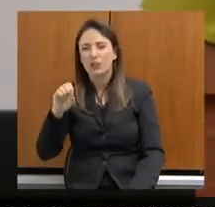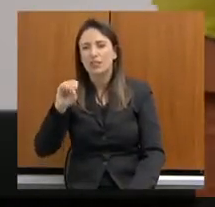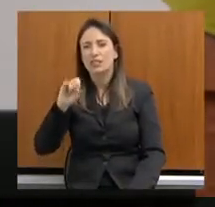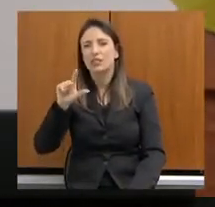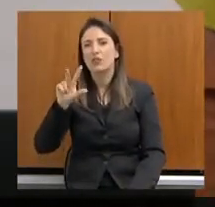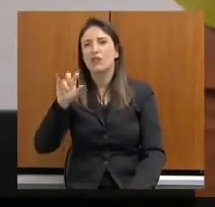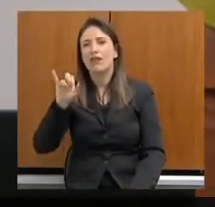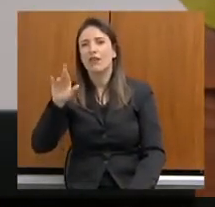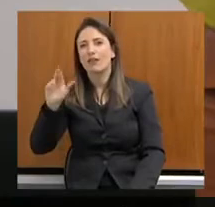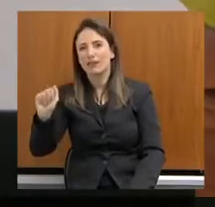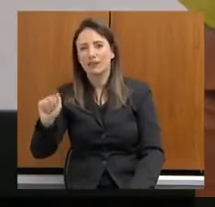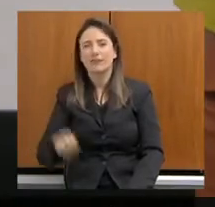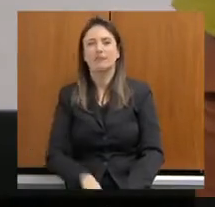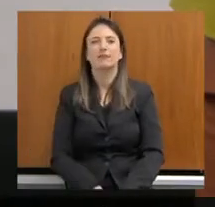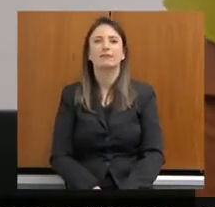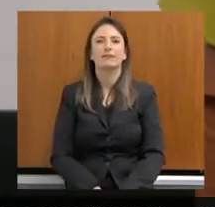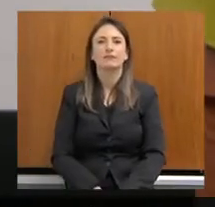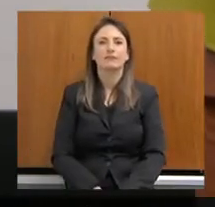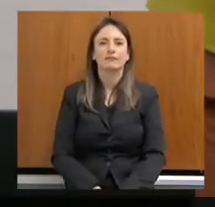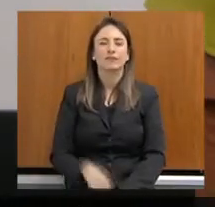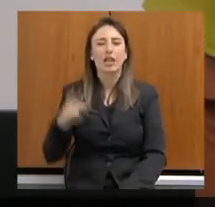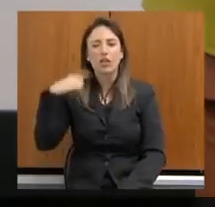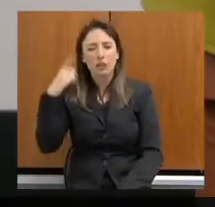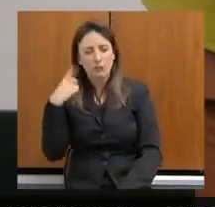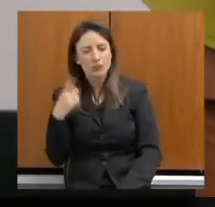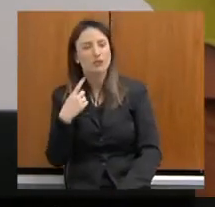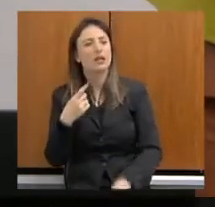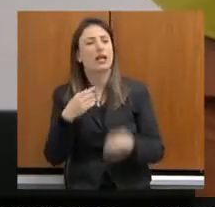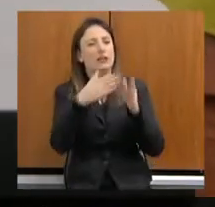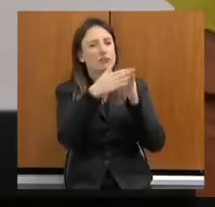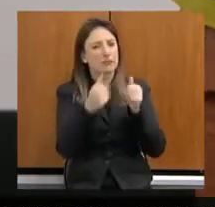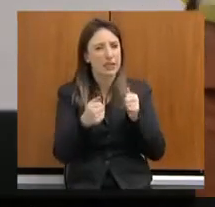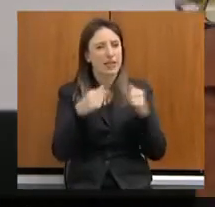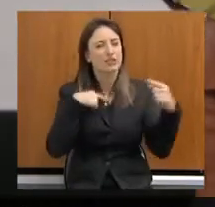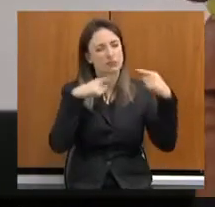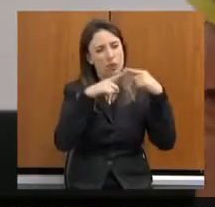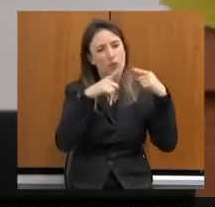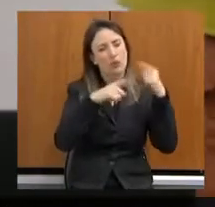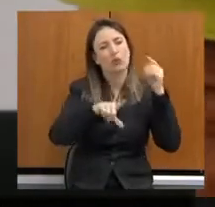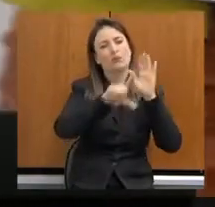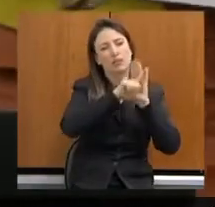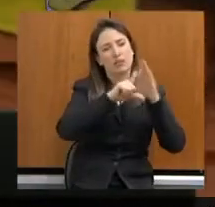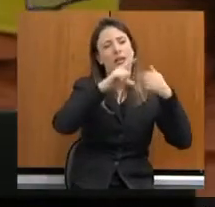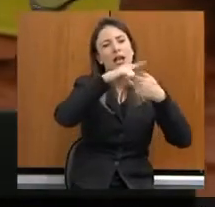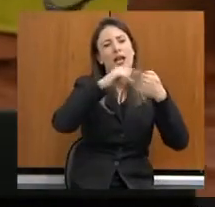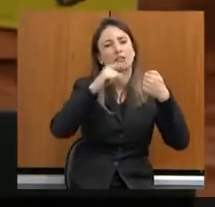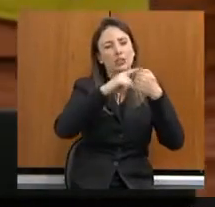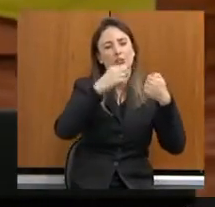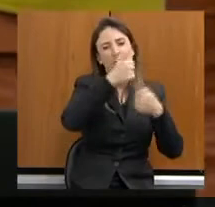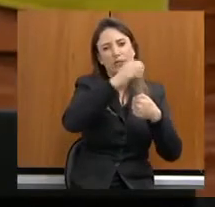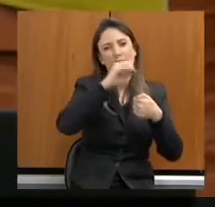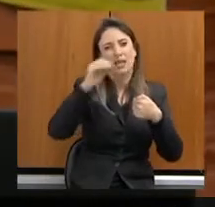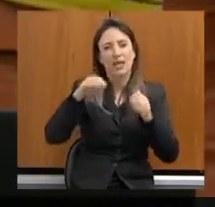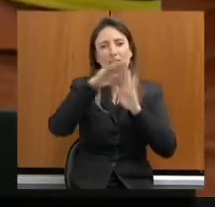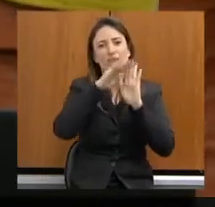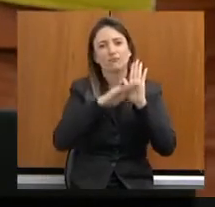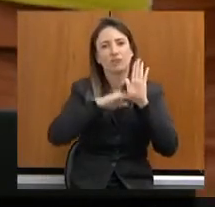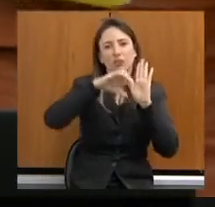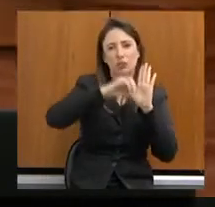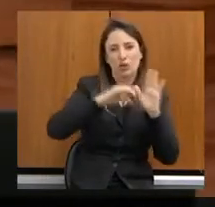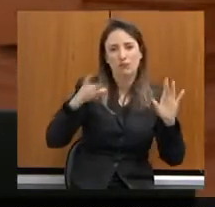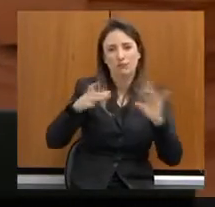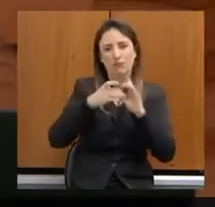e o deputado que que este subscreve requer nos termos do artigo 100 inciso nono